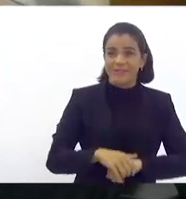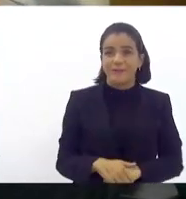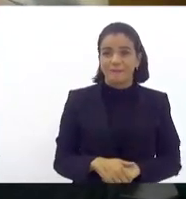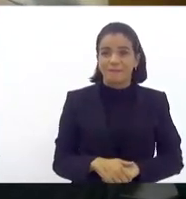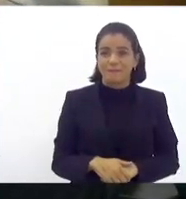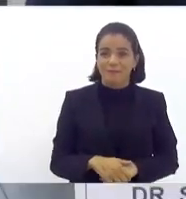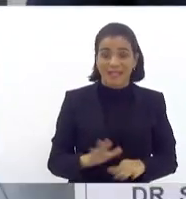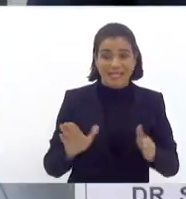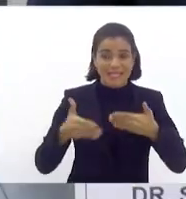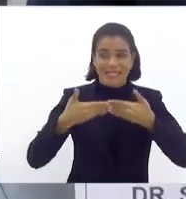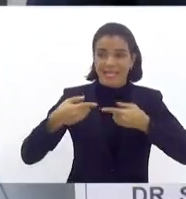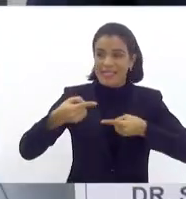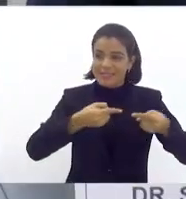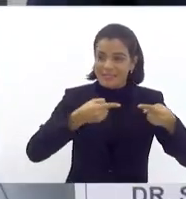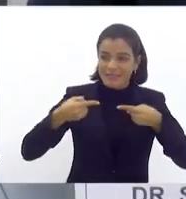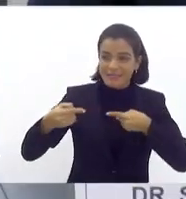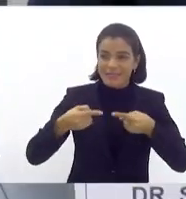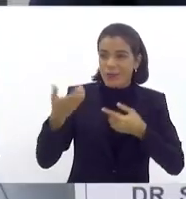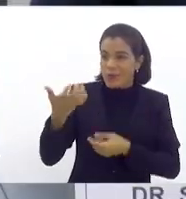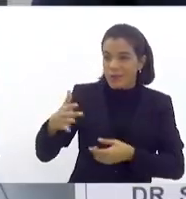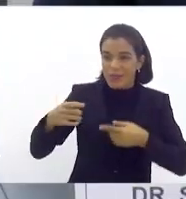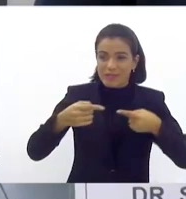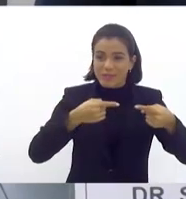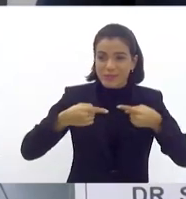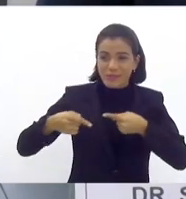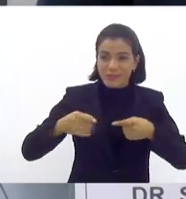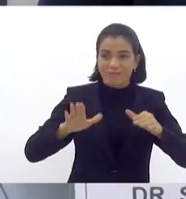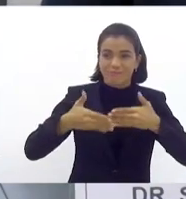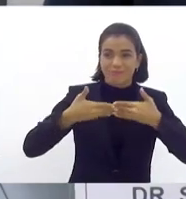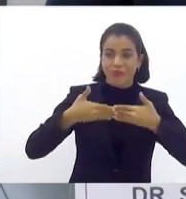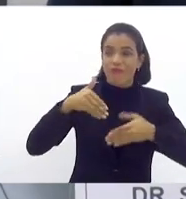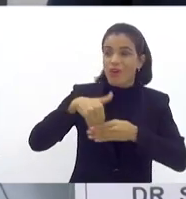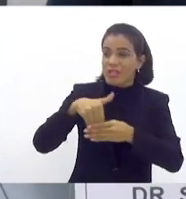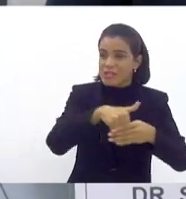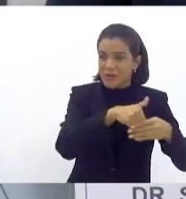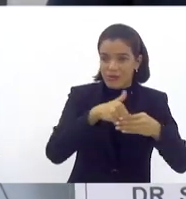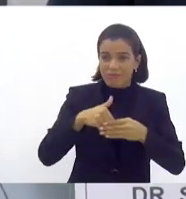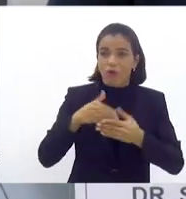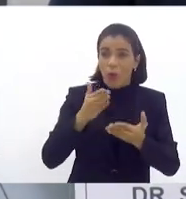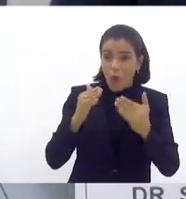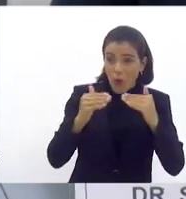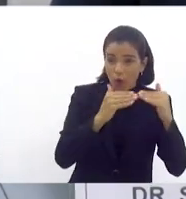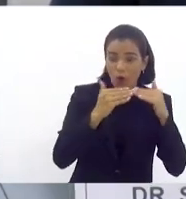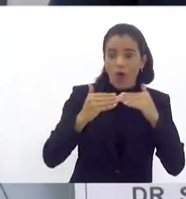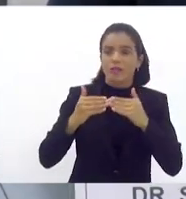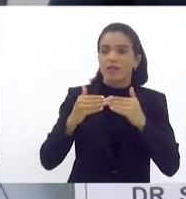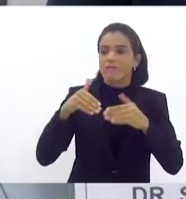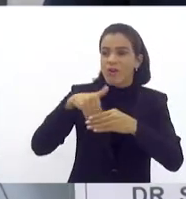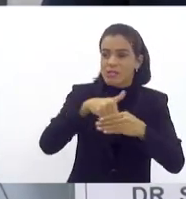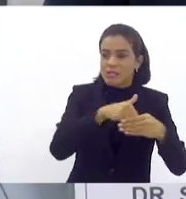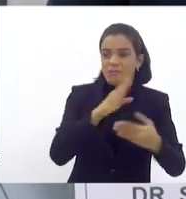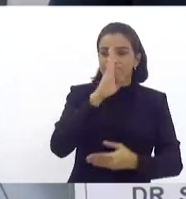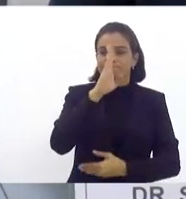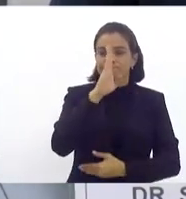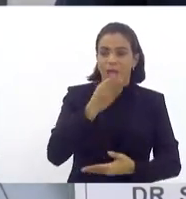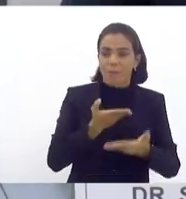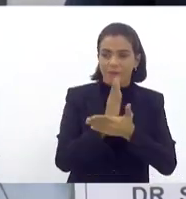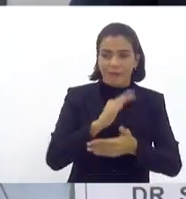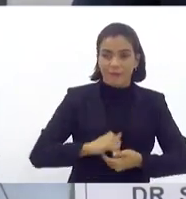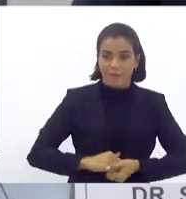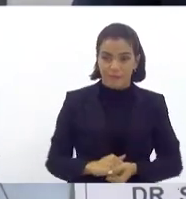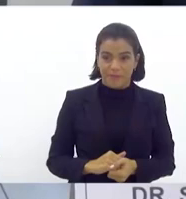É, encerrada a discussão. Não havendo o que queira discutir, encerrada a discussão e votação. Os senhores que aprovam o parecer do relator permaneçam como estão,